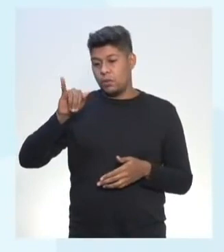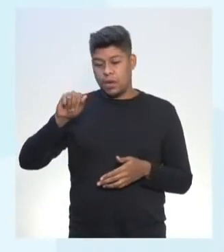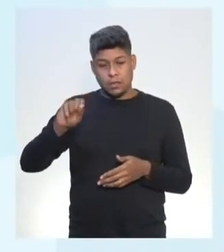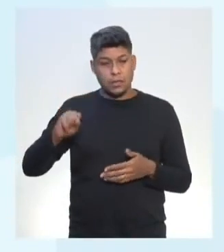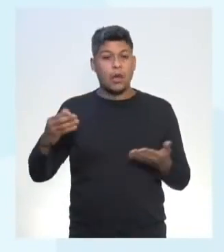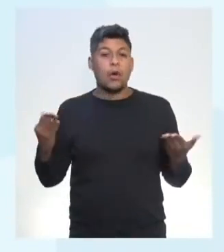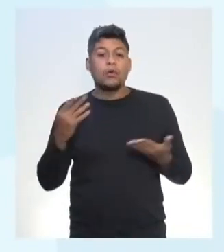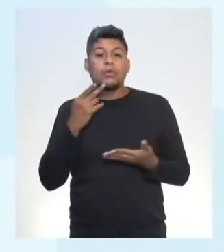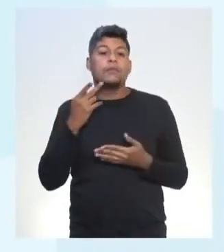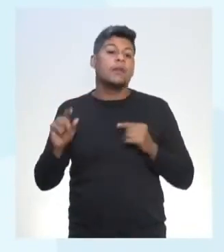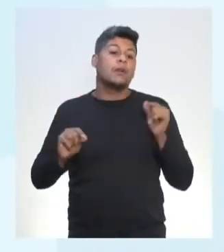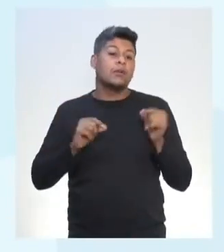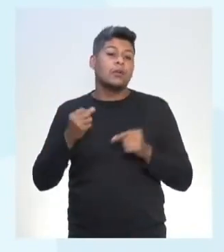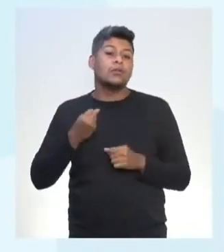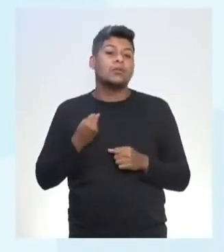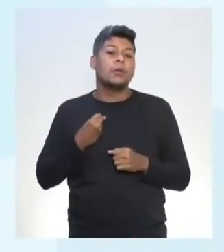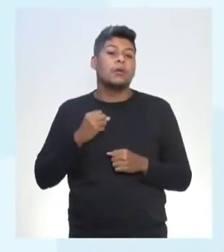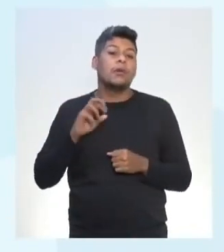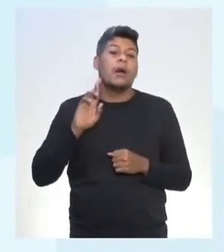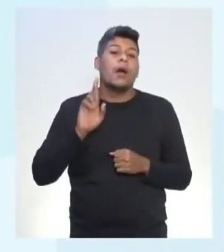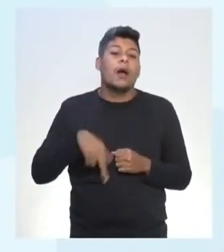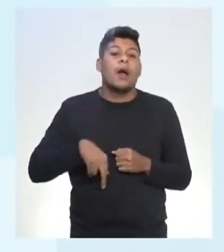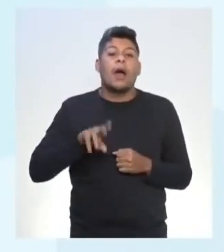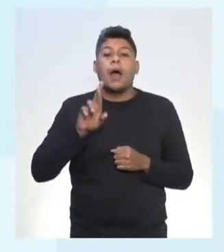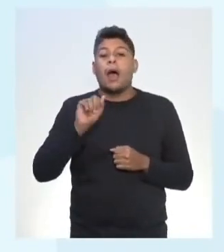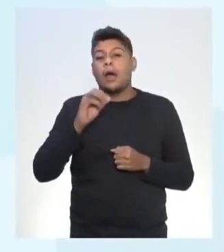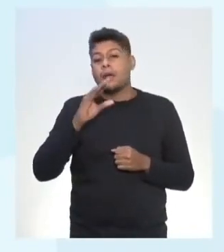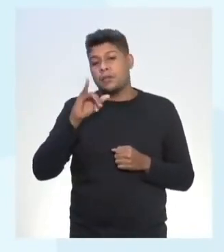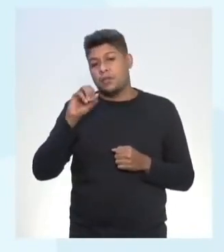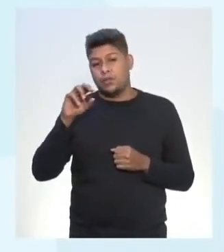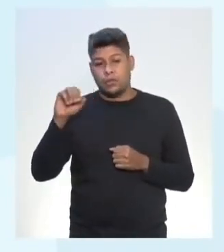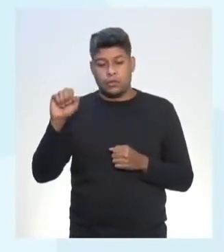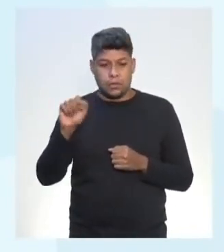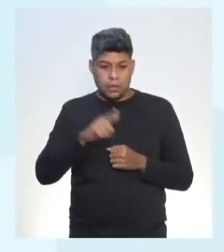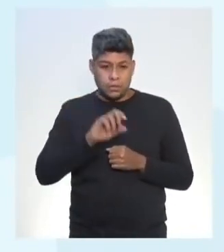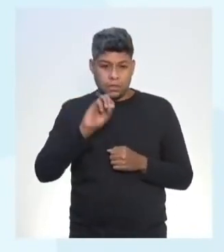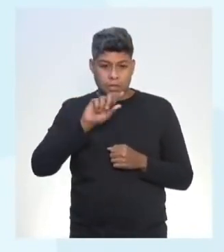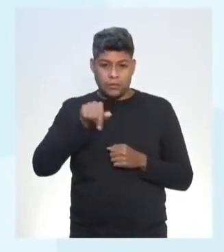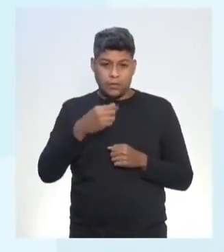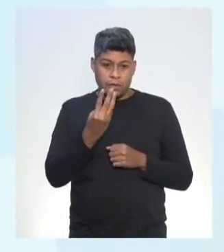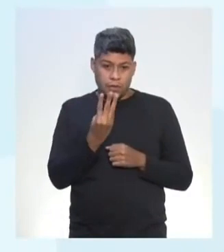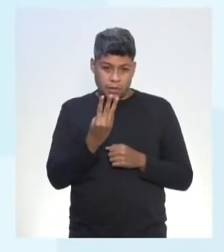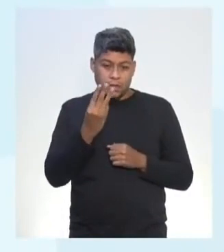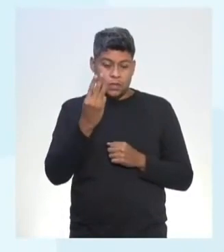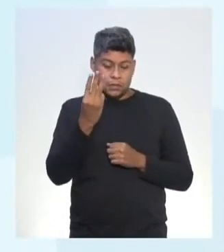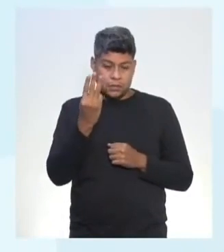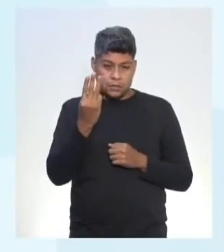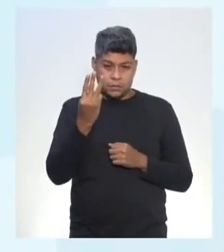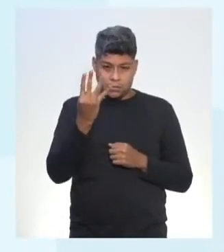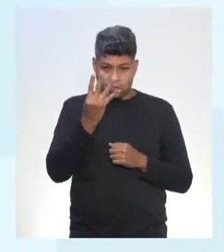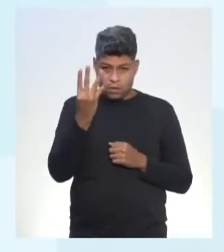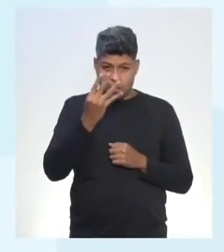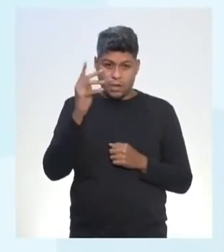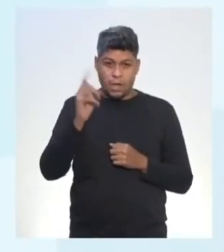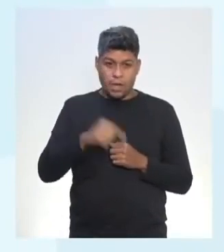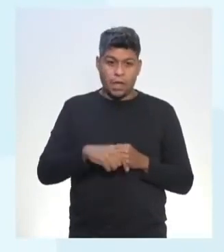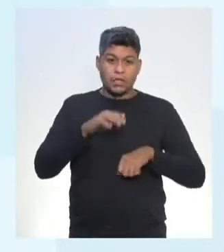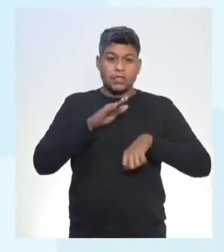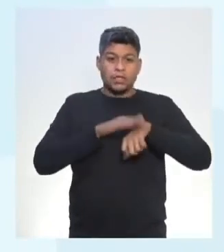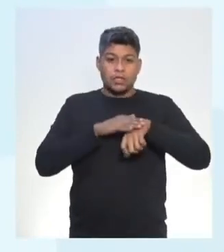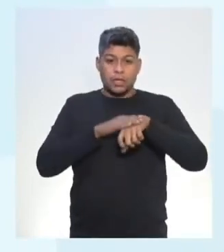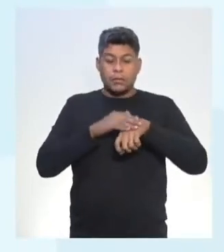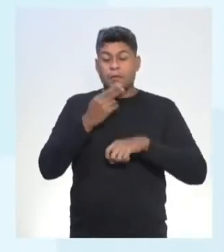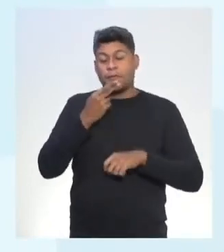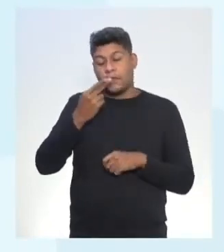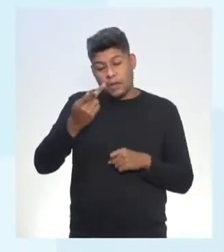gente vai falar um pouquinho sobre os números racionais. Por exemplo, quando a gente multiplica 0,3 ao quadrado, né? Esse expoente a gente vai falar um